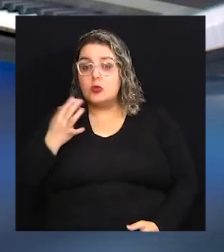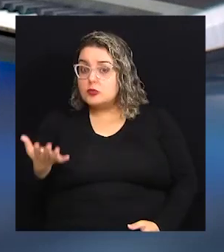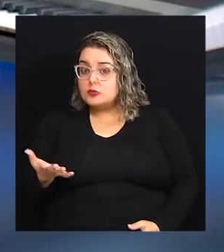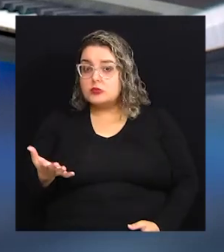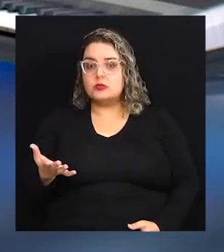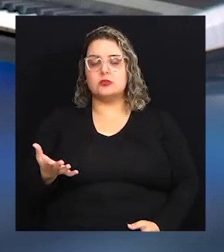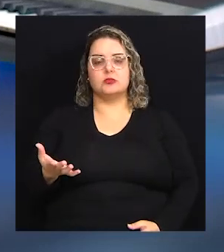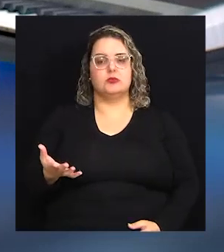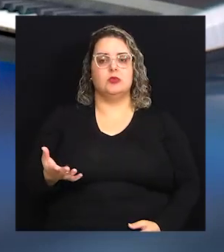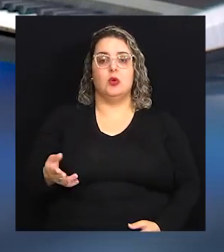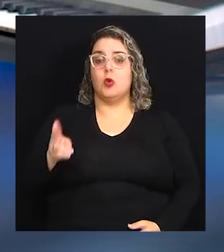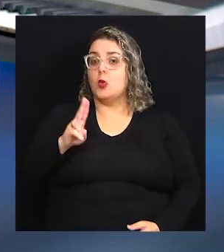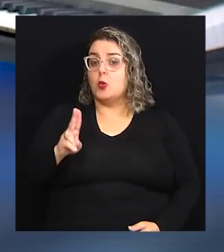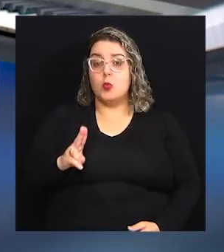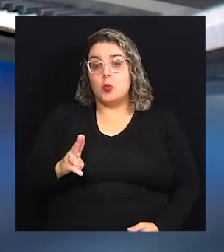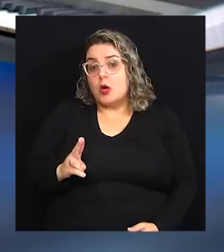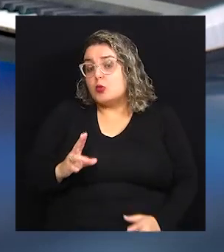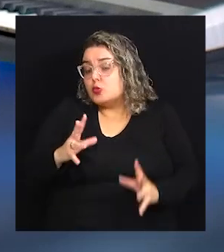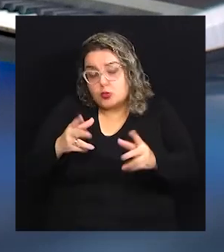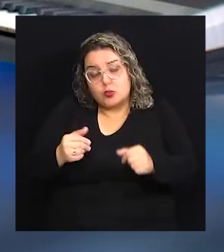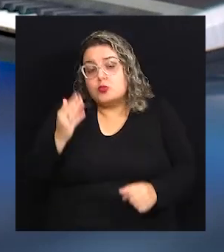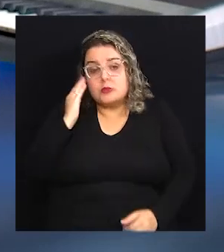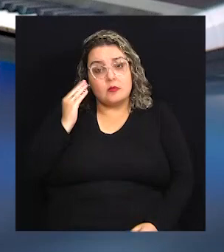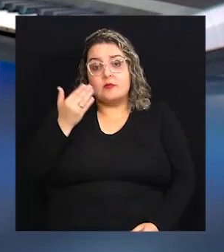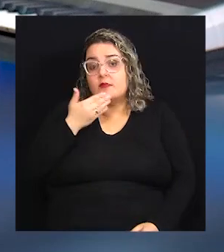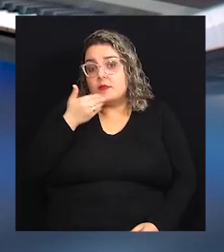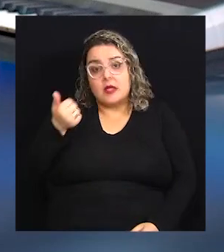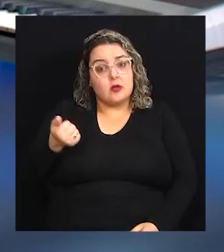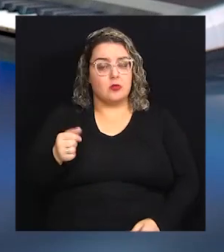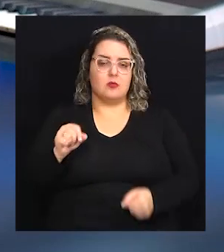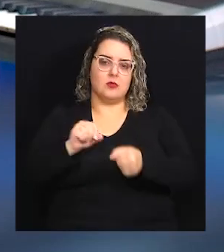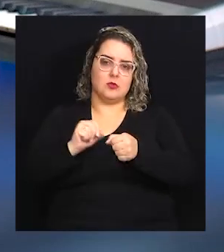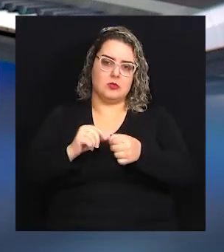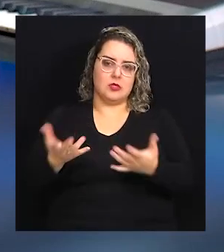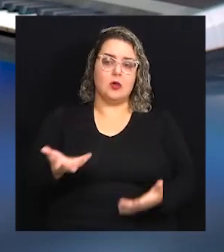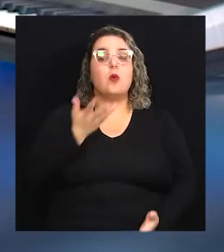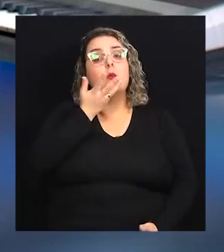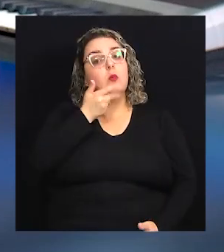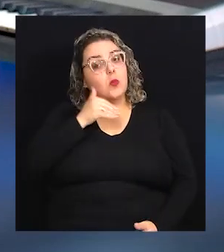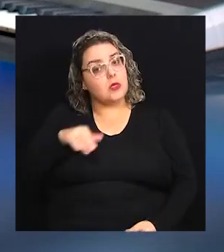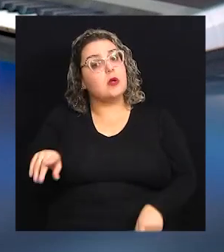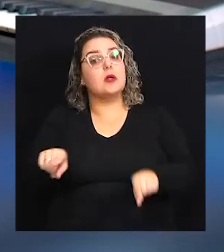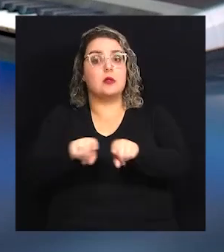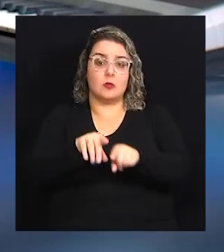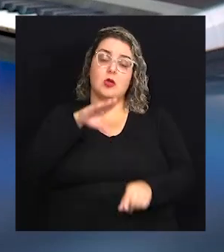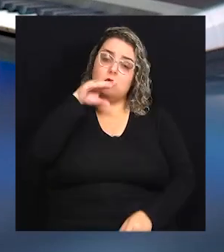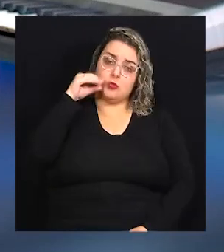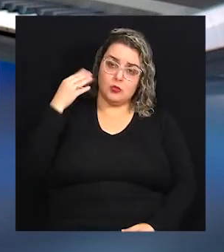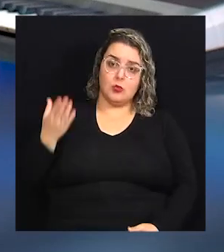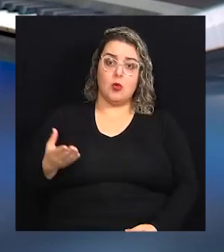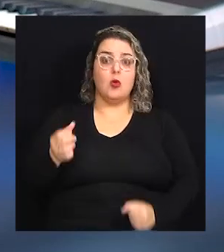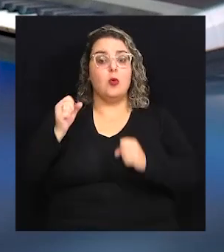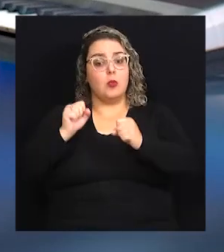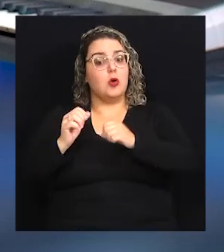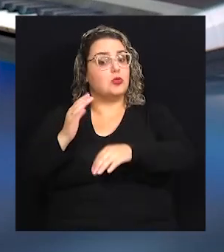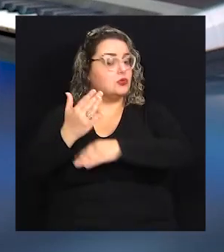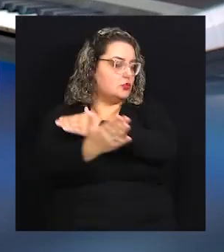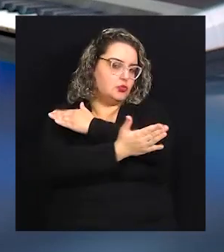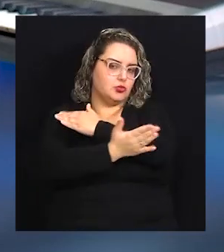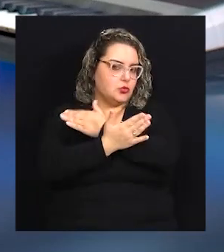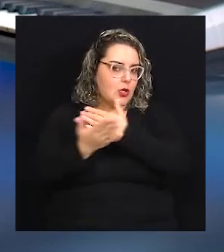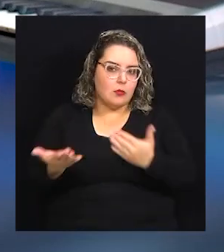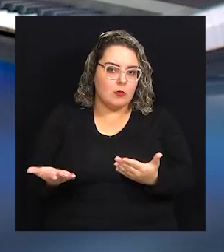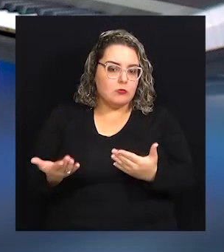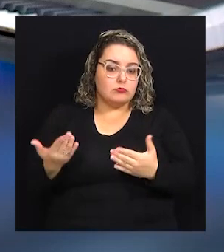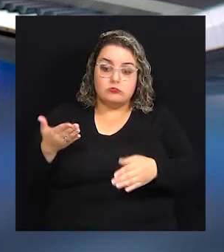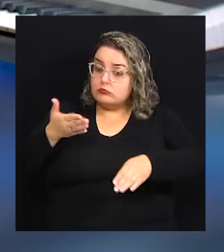sendo um voluntário, usando aquilo que você sabe fazer de melhor com as crianças e com os nossos adolescentes. Você pode